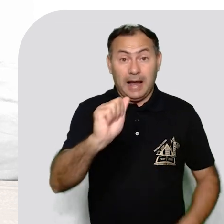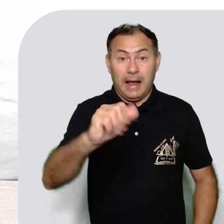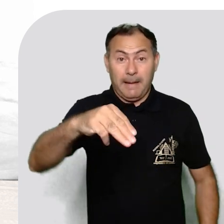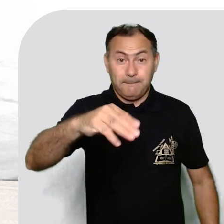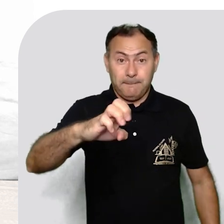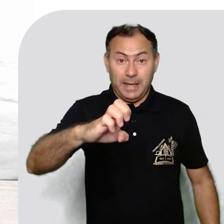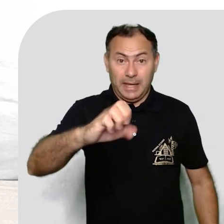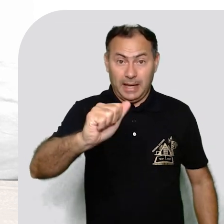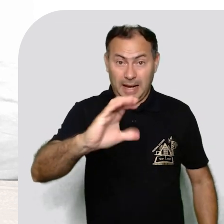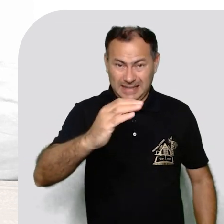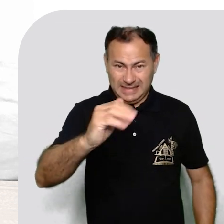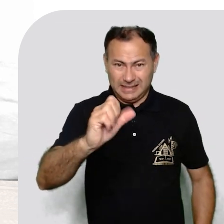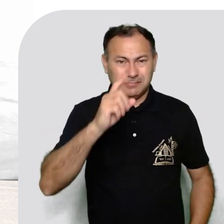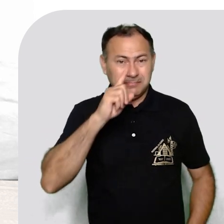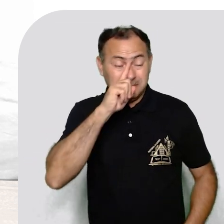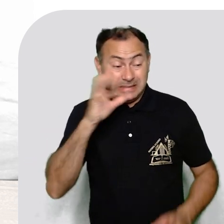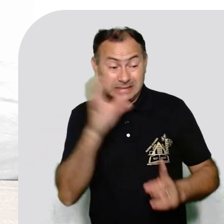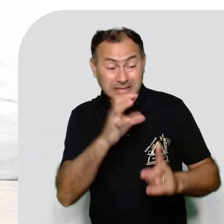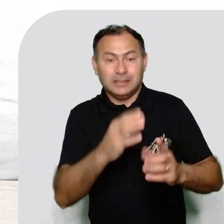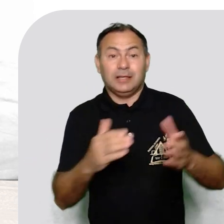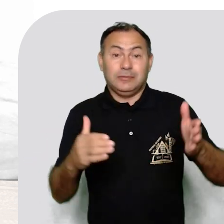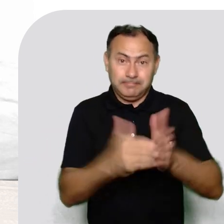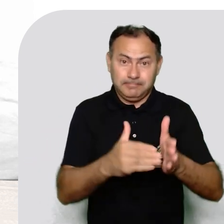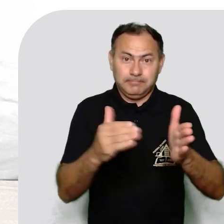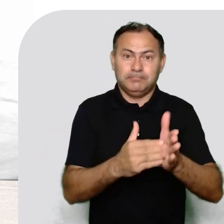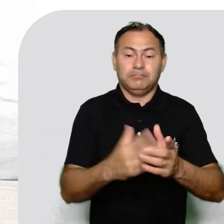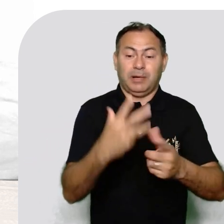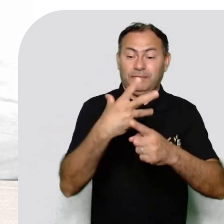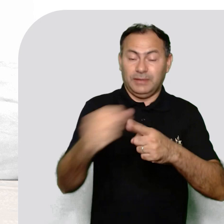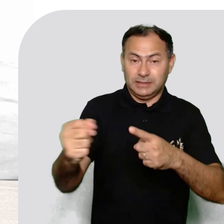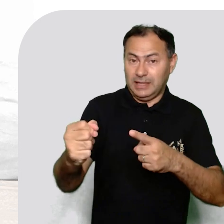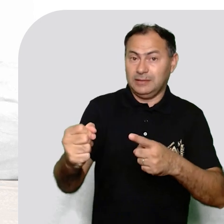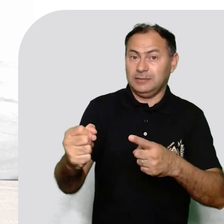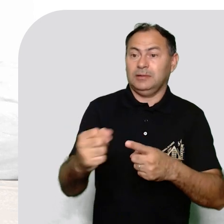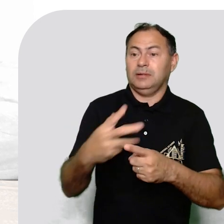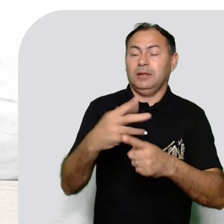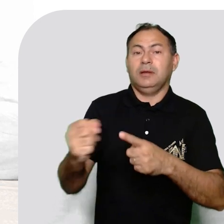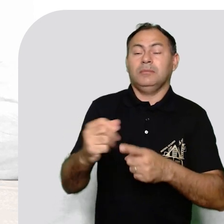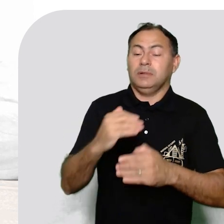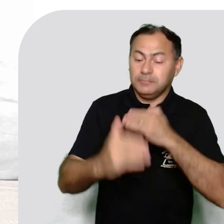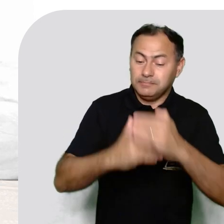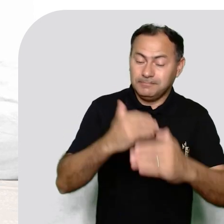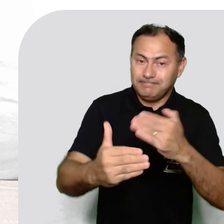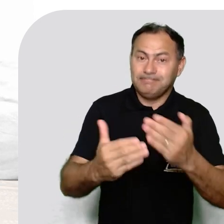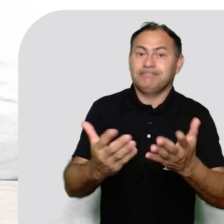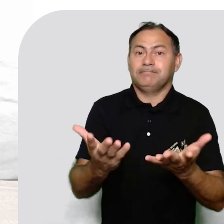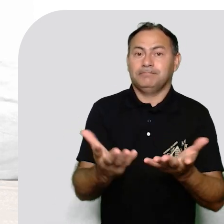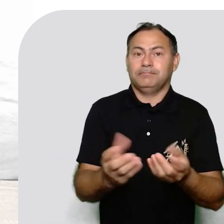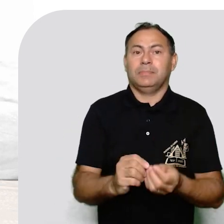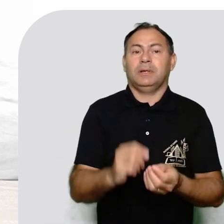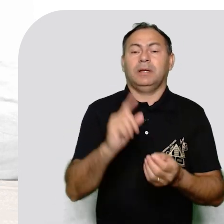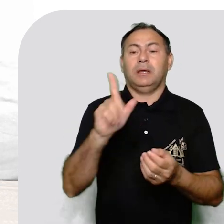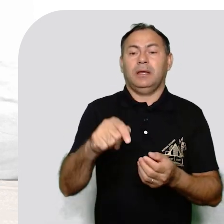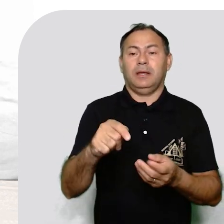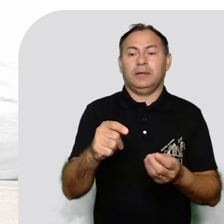ameaças que são obstáculos para a superação, né, para a construção, né, de